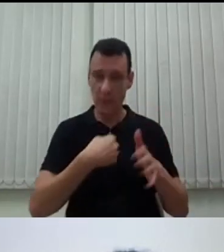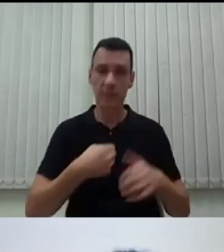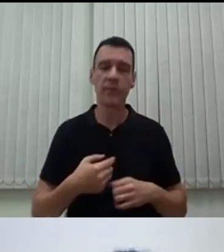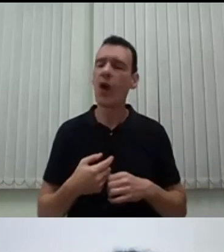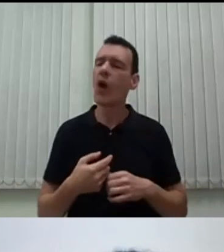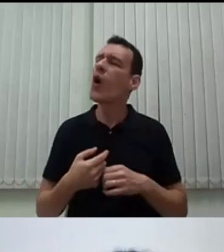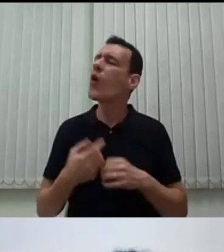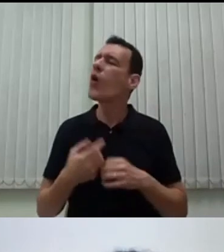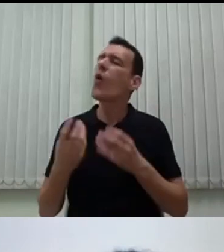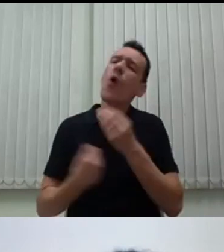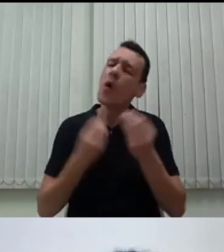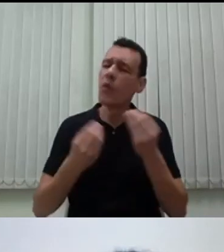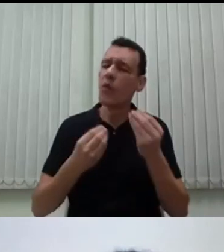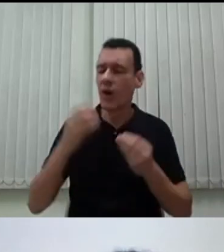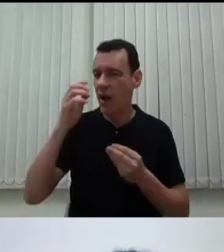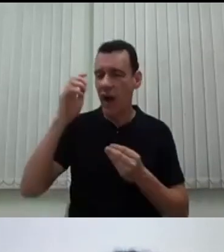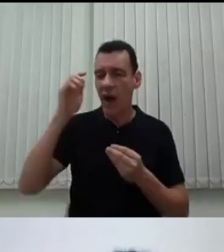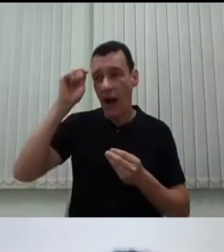racismo?